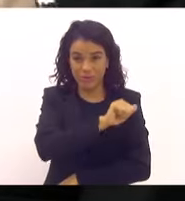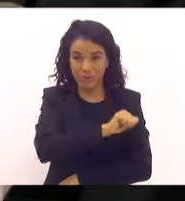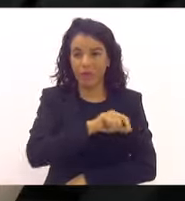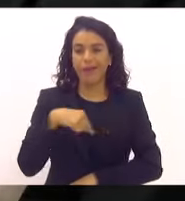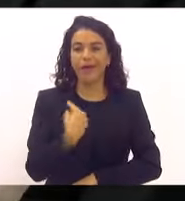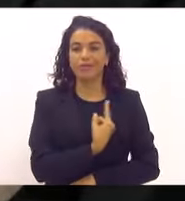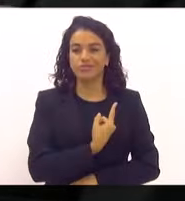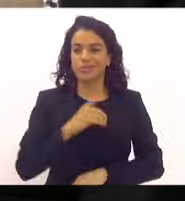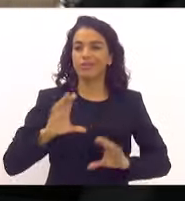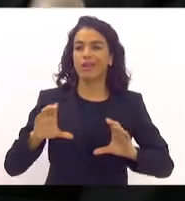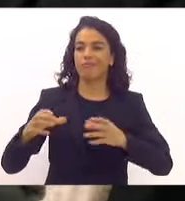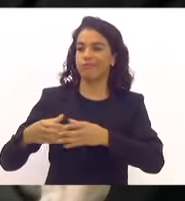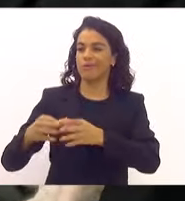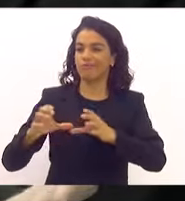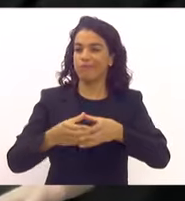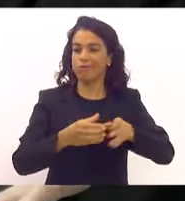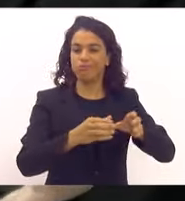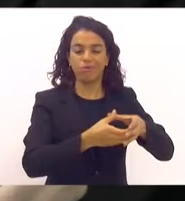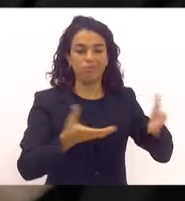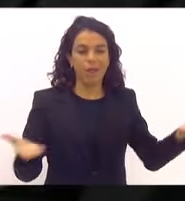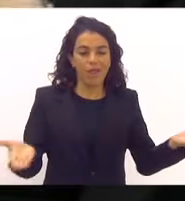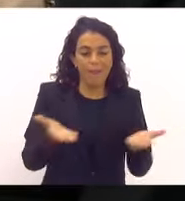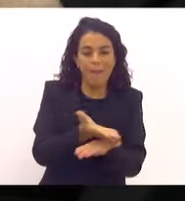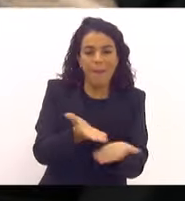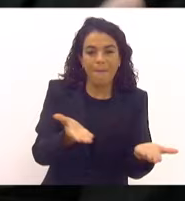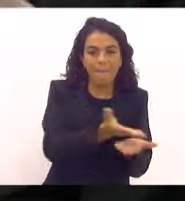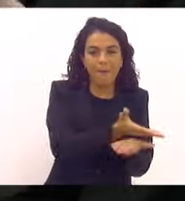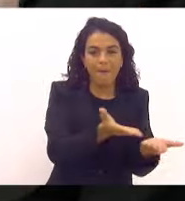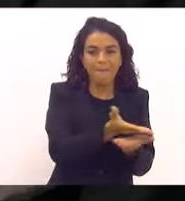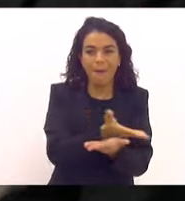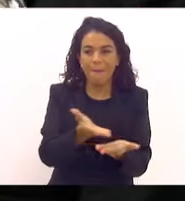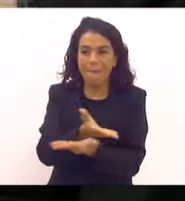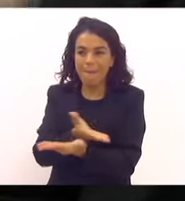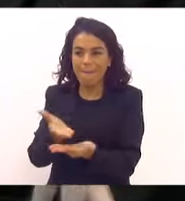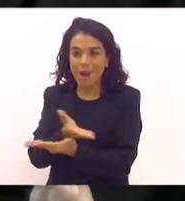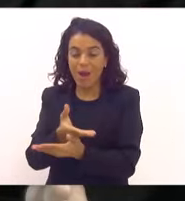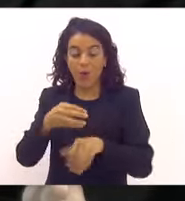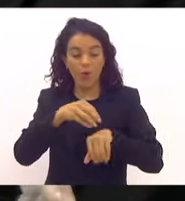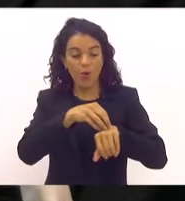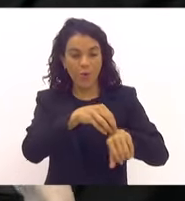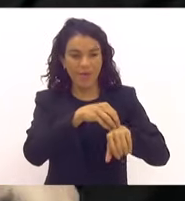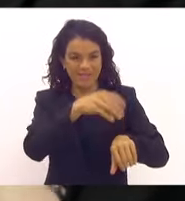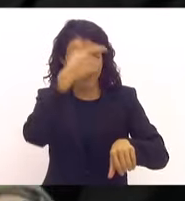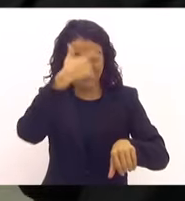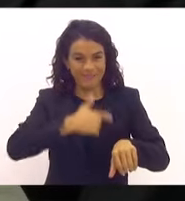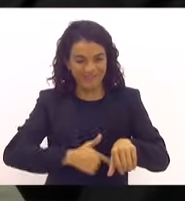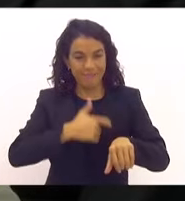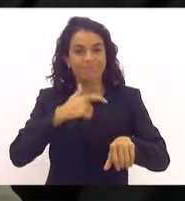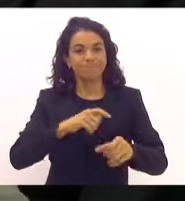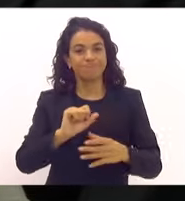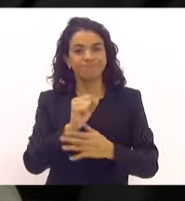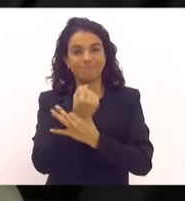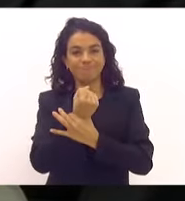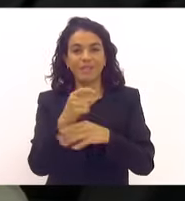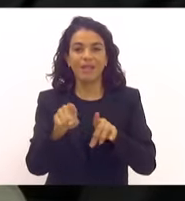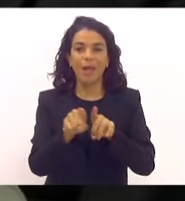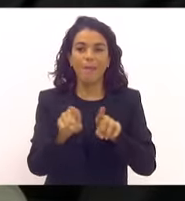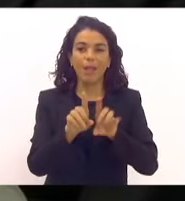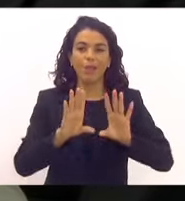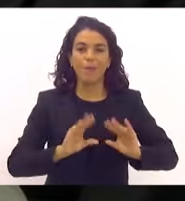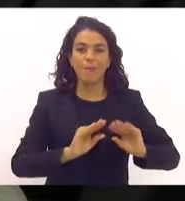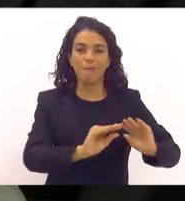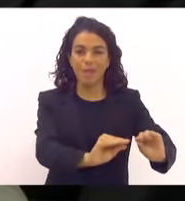quer coletivos que transitem, né? E que atendam ao passageiro com segurança e que não invada a competência